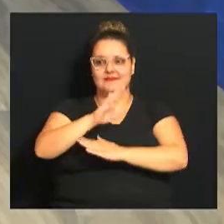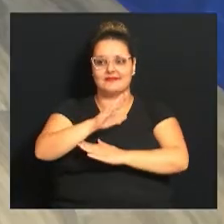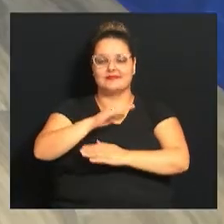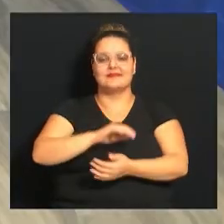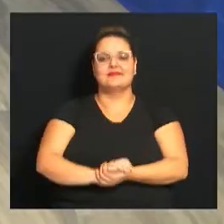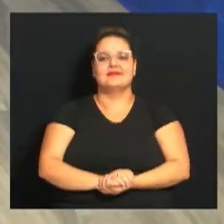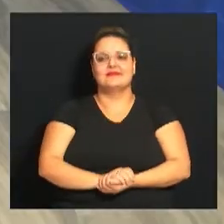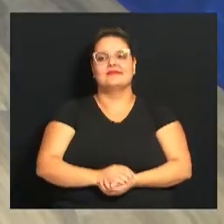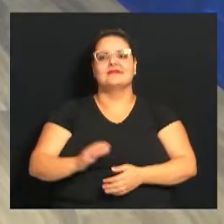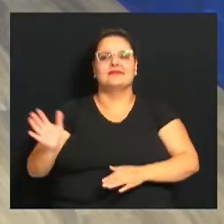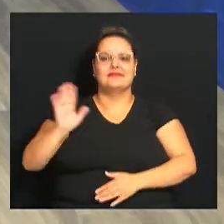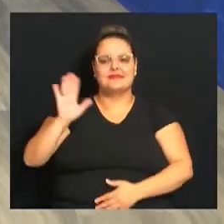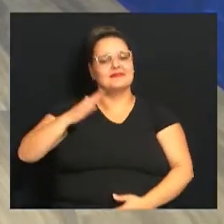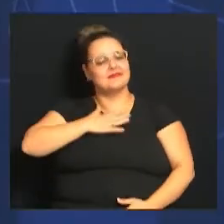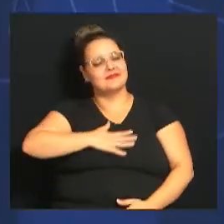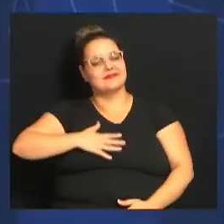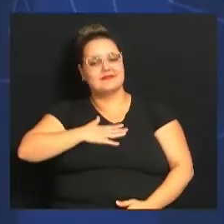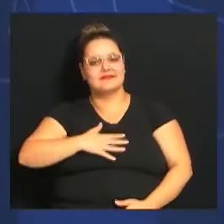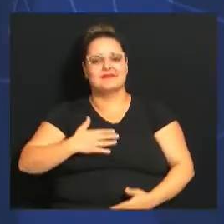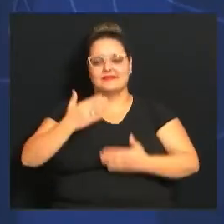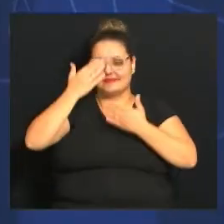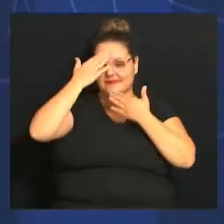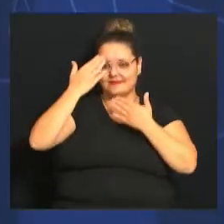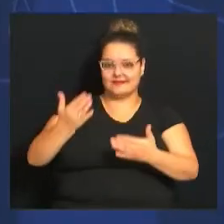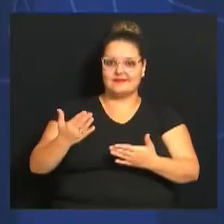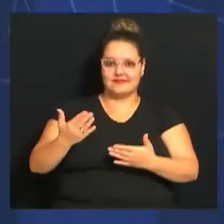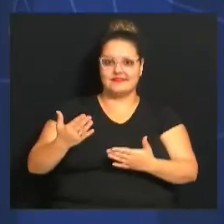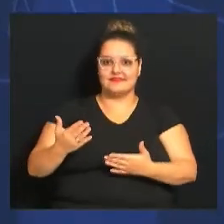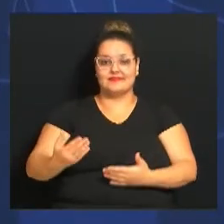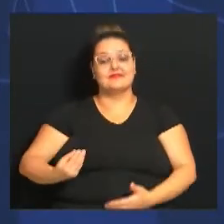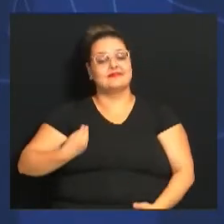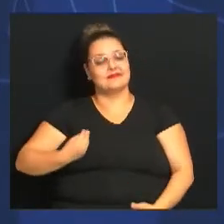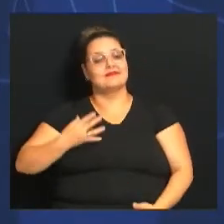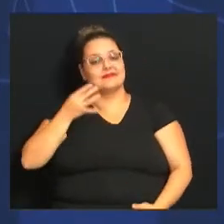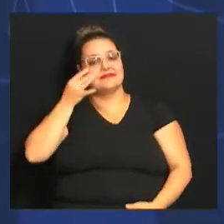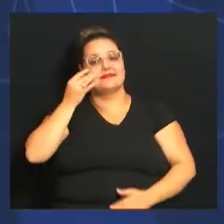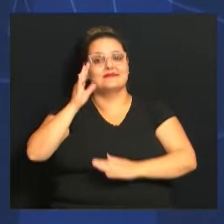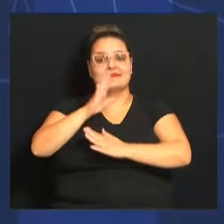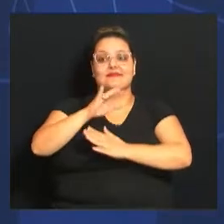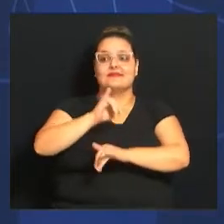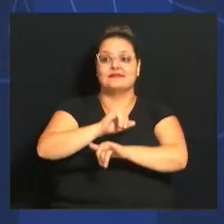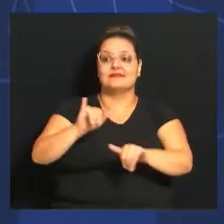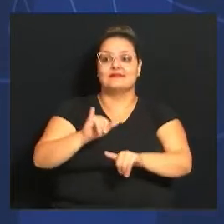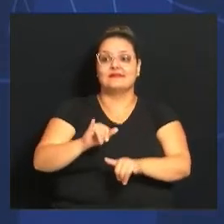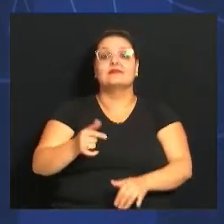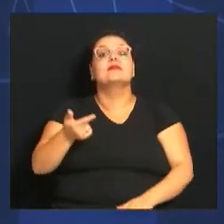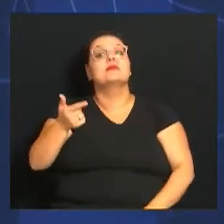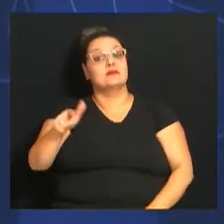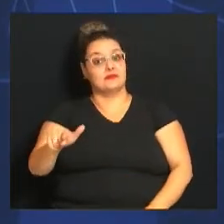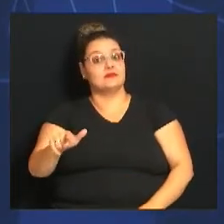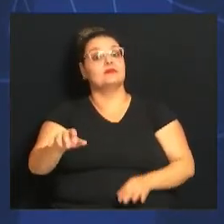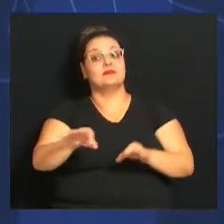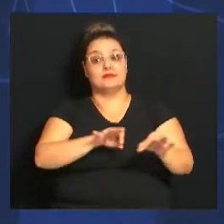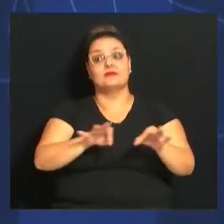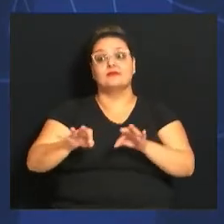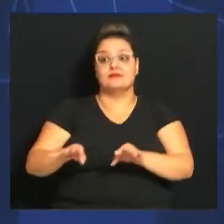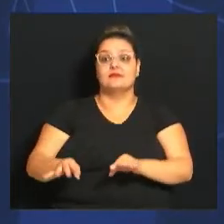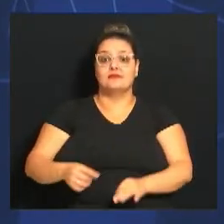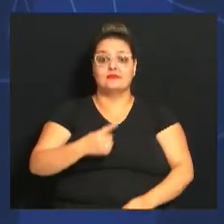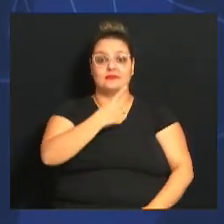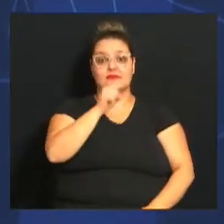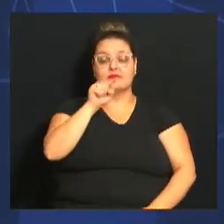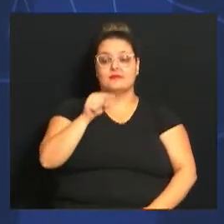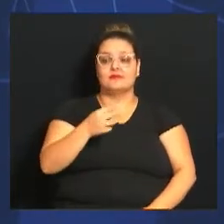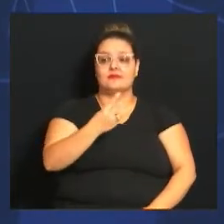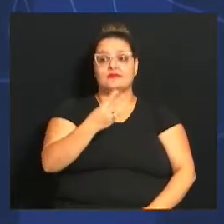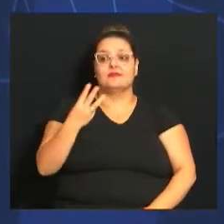aqui agradecemos então a presença do Edivaldo aqui no nosso Câmara Notícia e a gente segue aqui com o nosso programa, viu? 1h33,